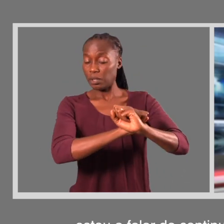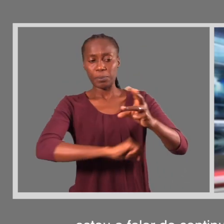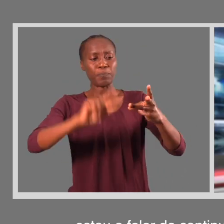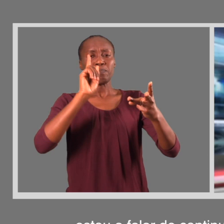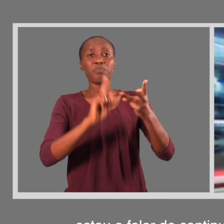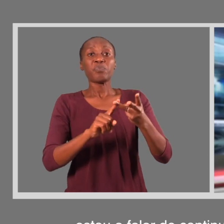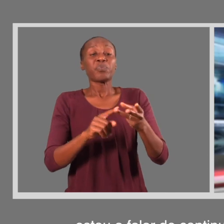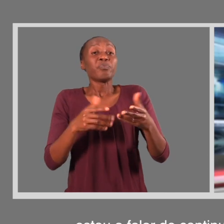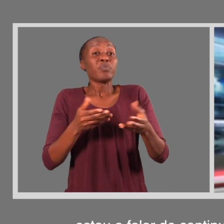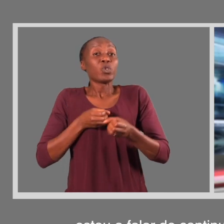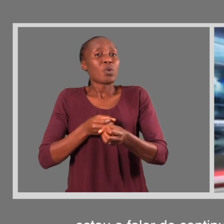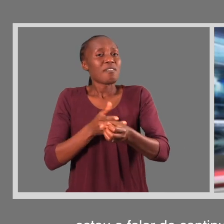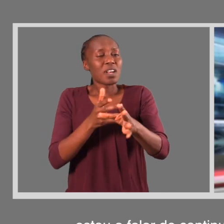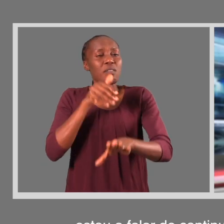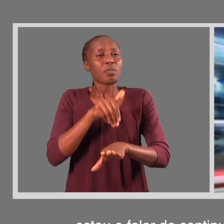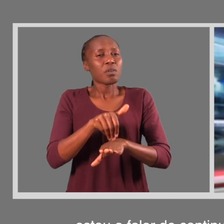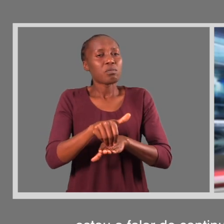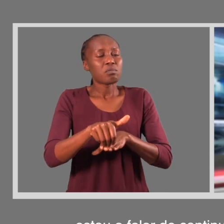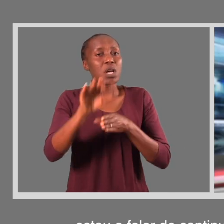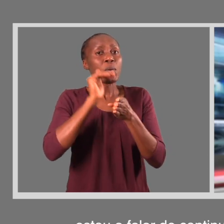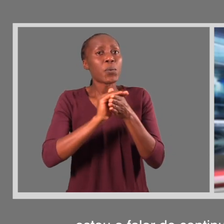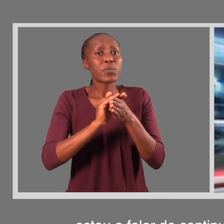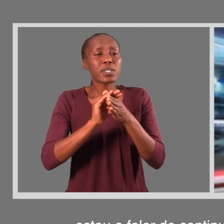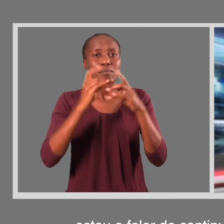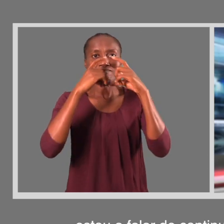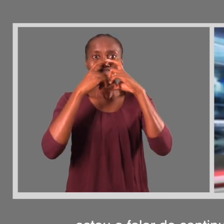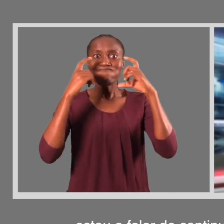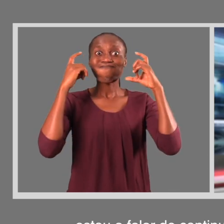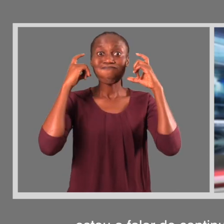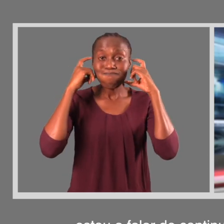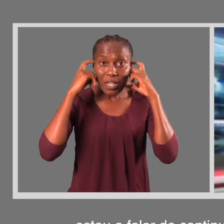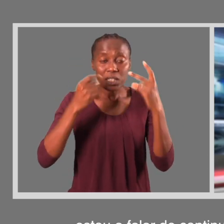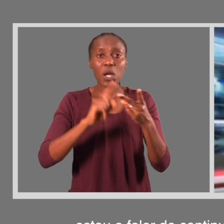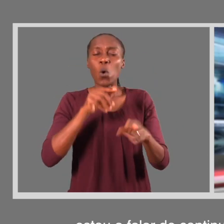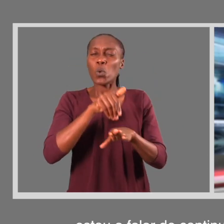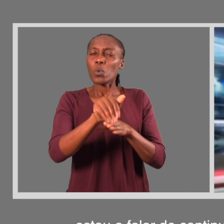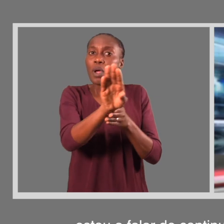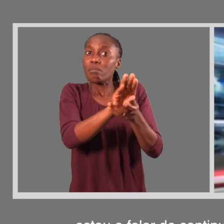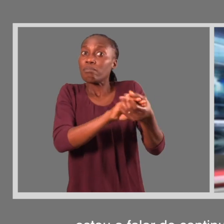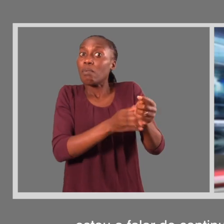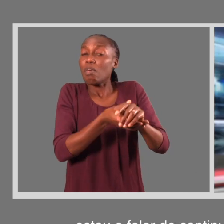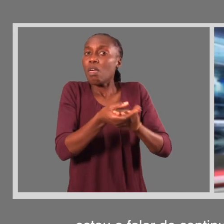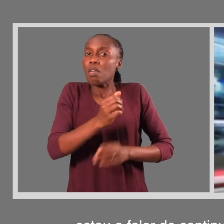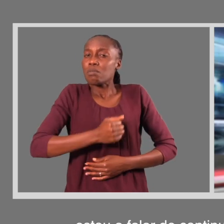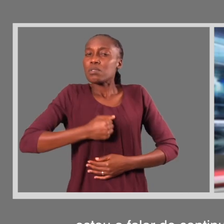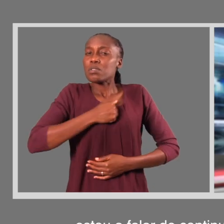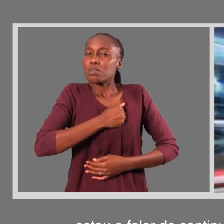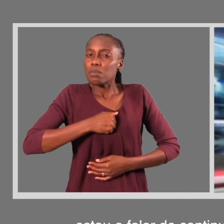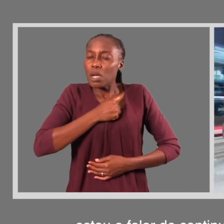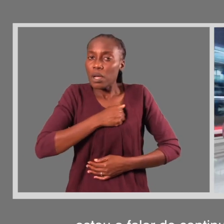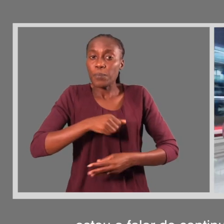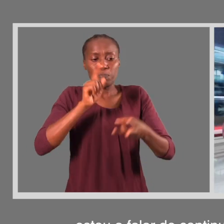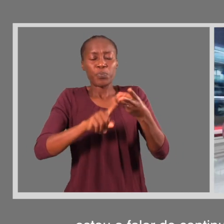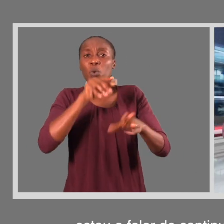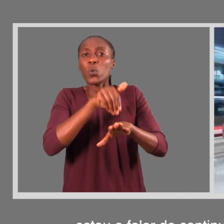continuar a usar as máscaras, continuar a lavar as mãos com sabão, continuar a